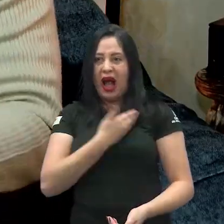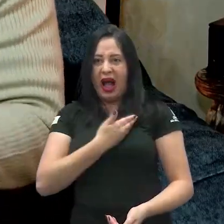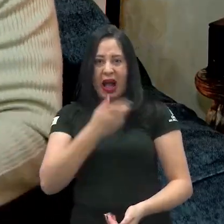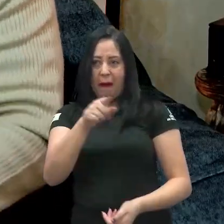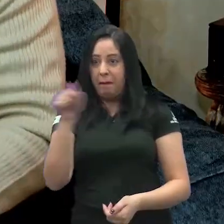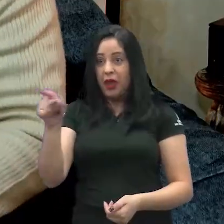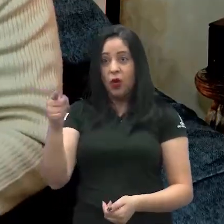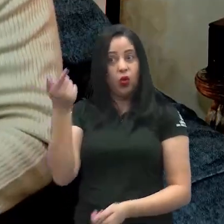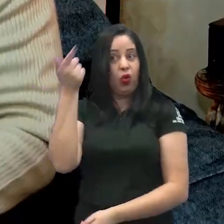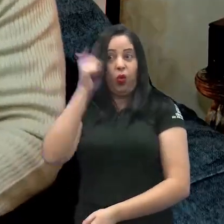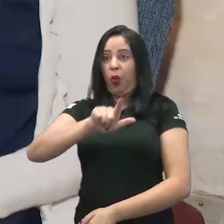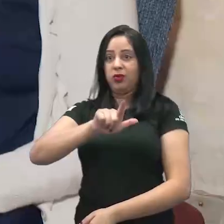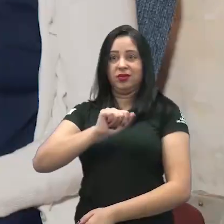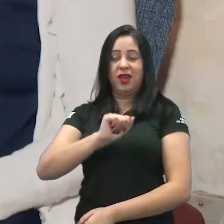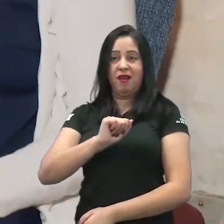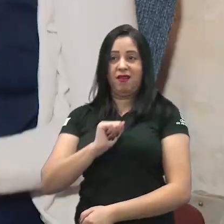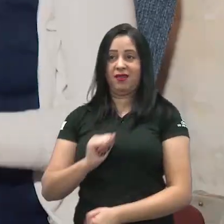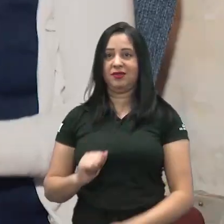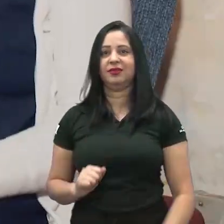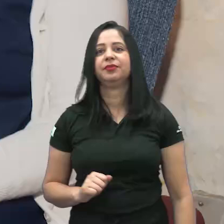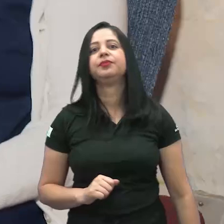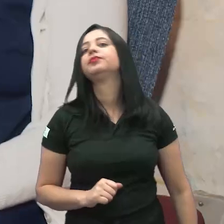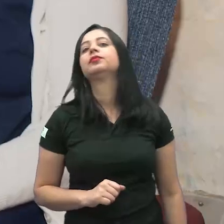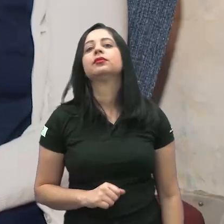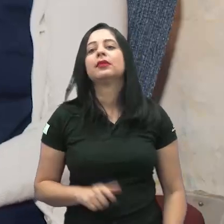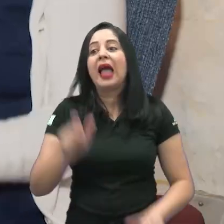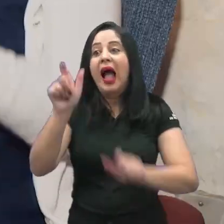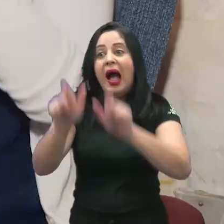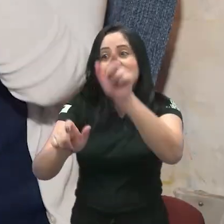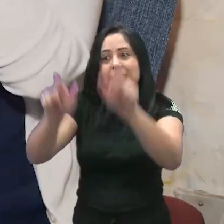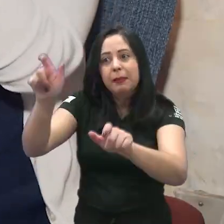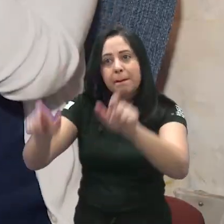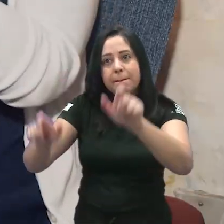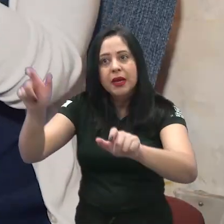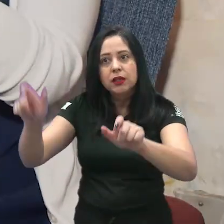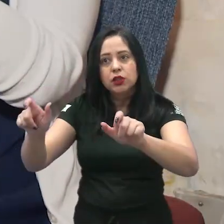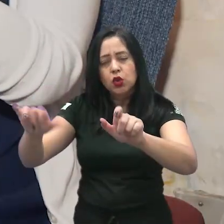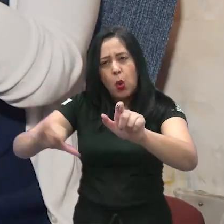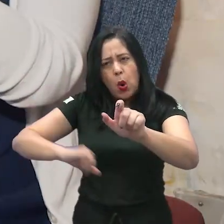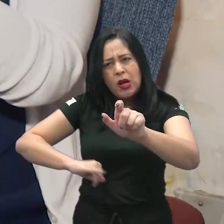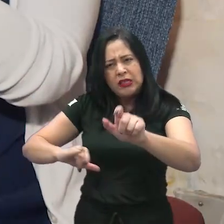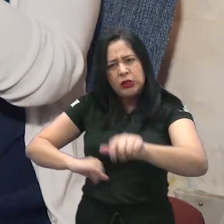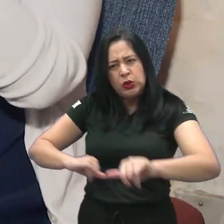É algo muito mais além do que isso. Pessoas que estejam em profunda dor